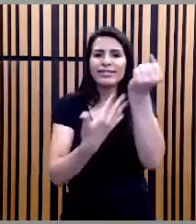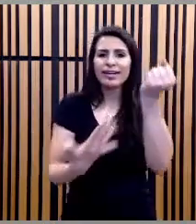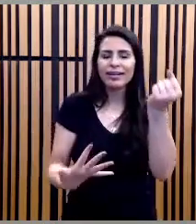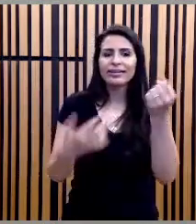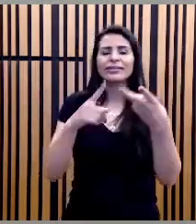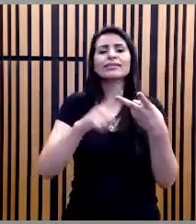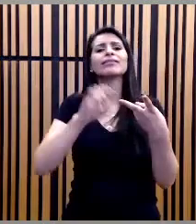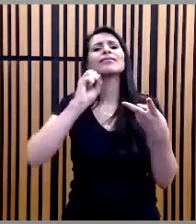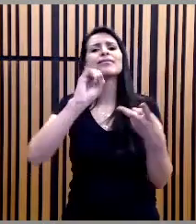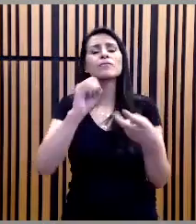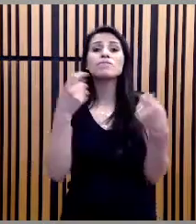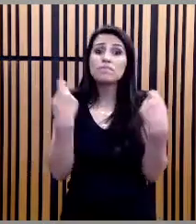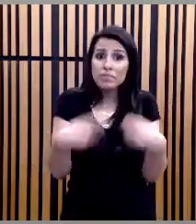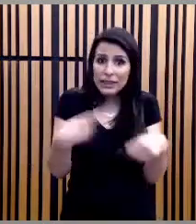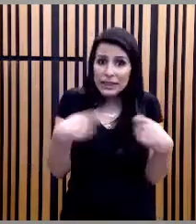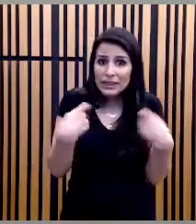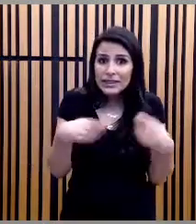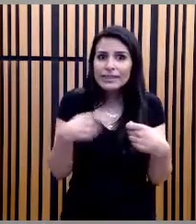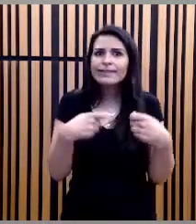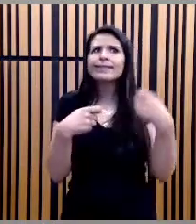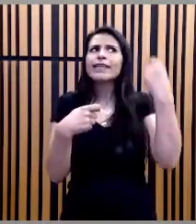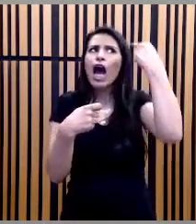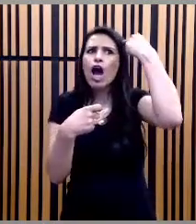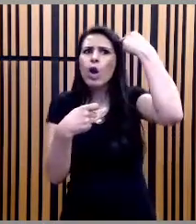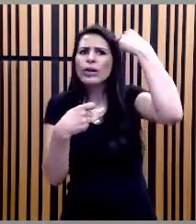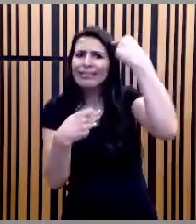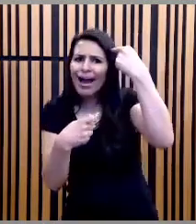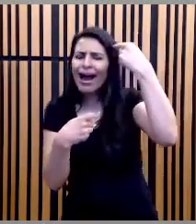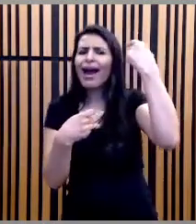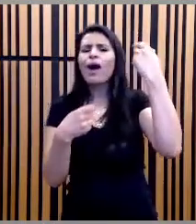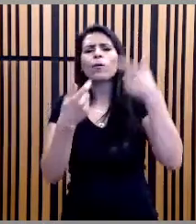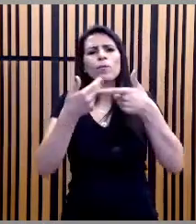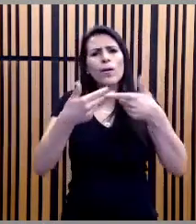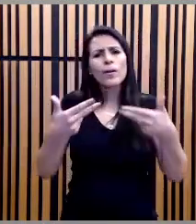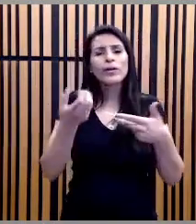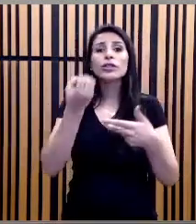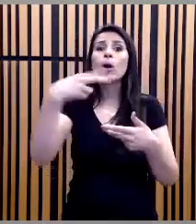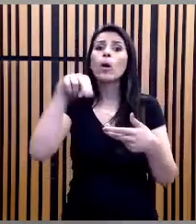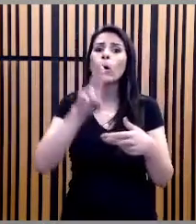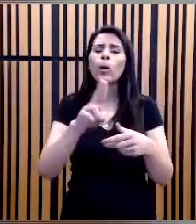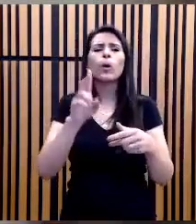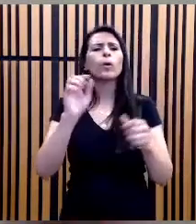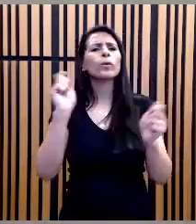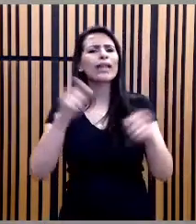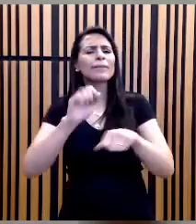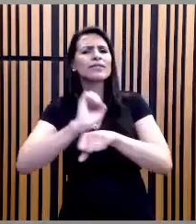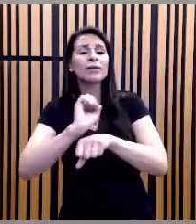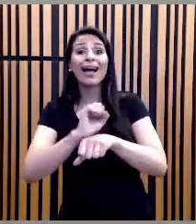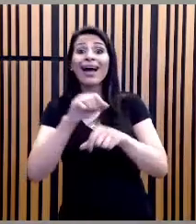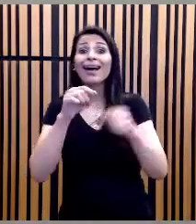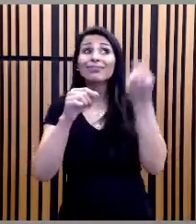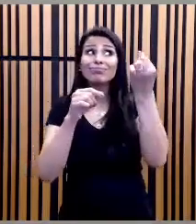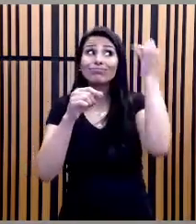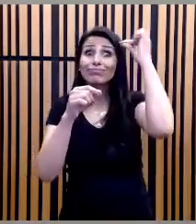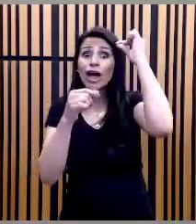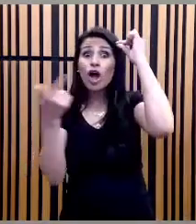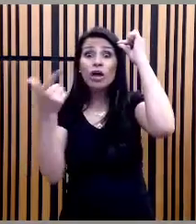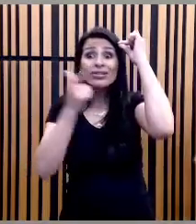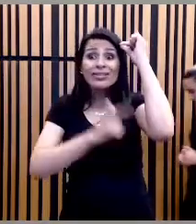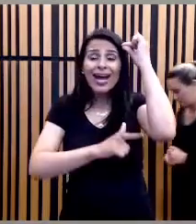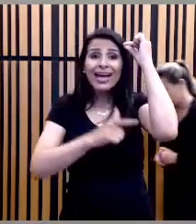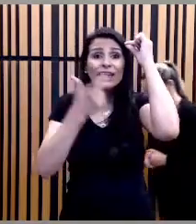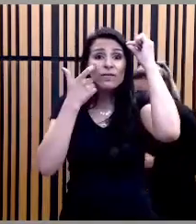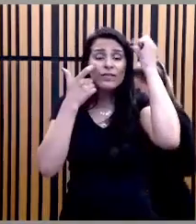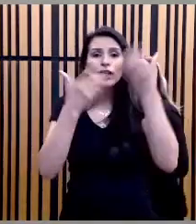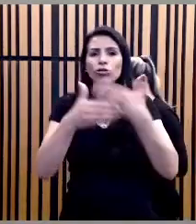a pouco precisar fazer uma abertura maior, ou se dá para esperar. Ele consegue fazer toda essa medição, pessoal, através de um chip